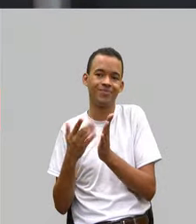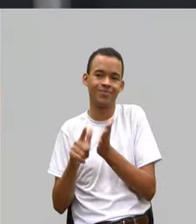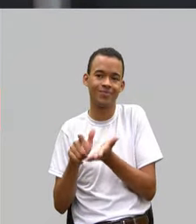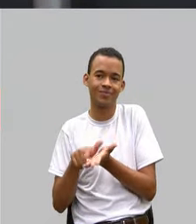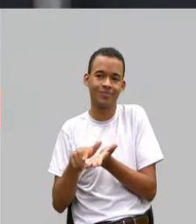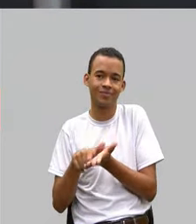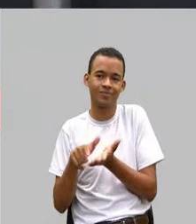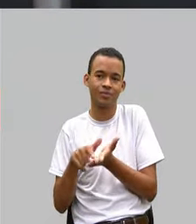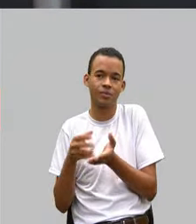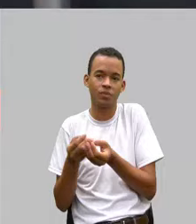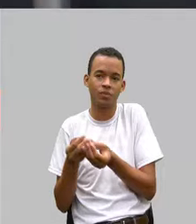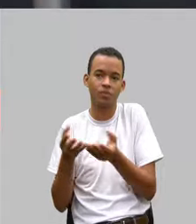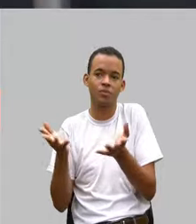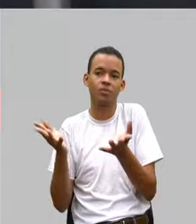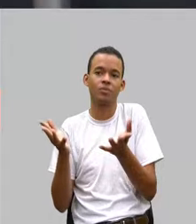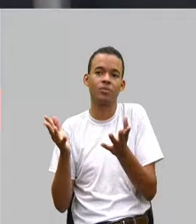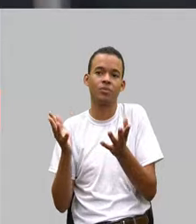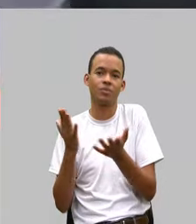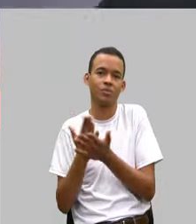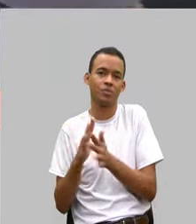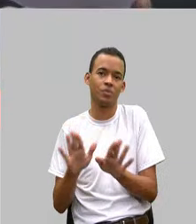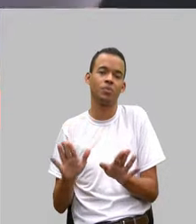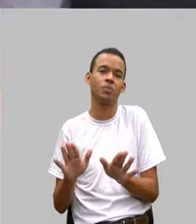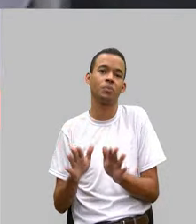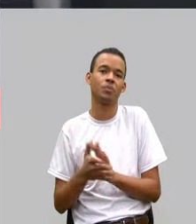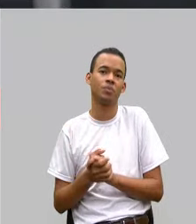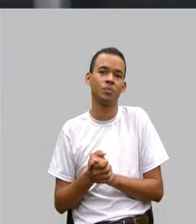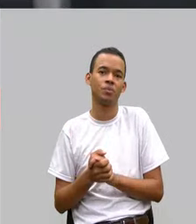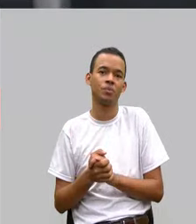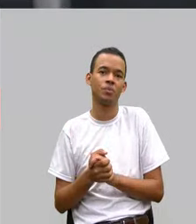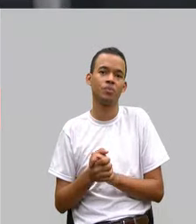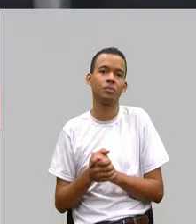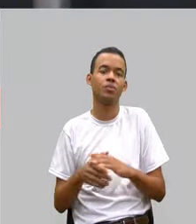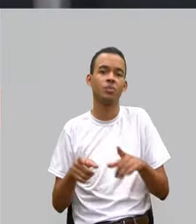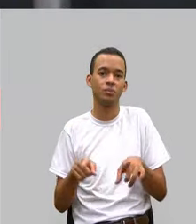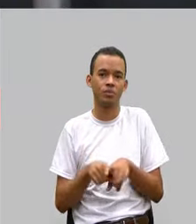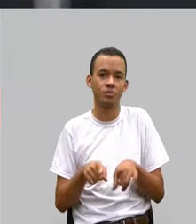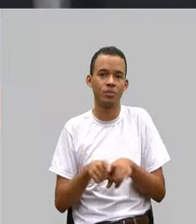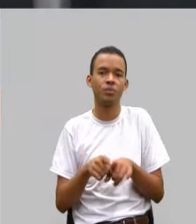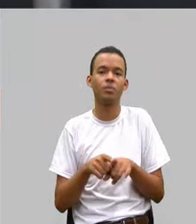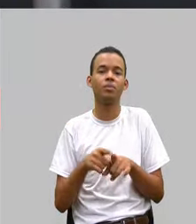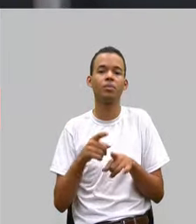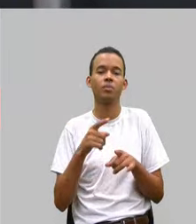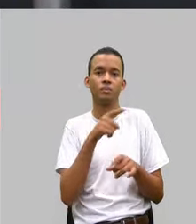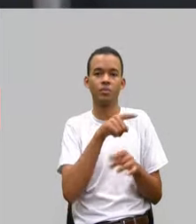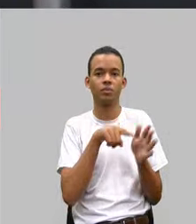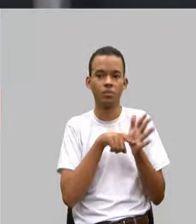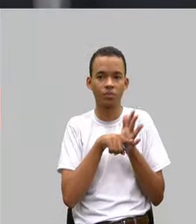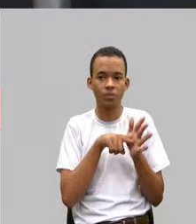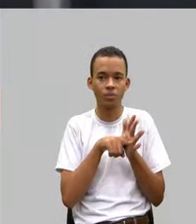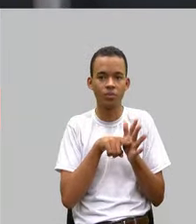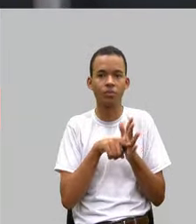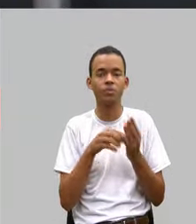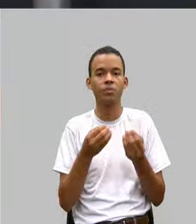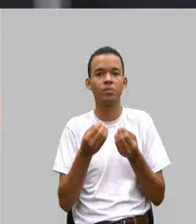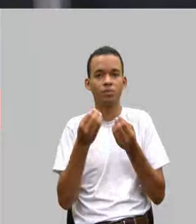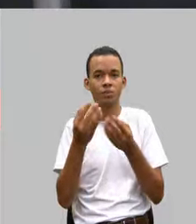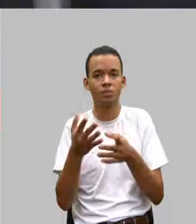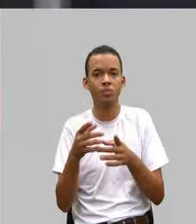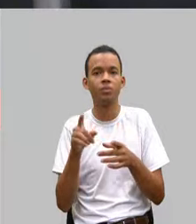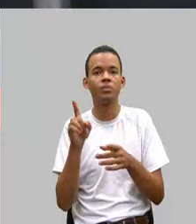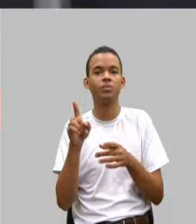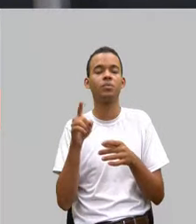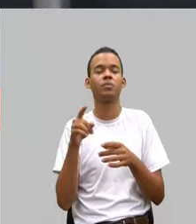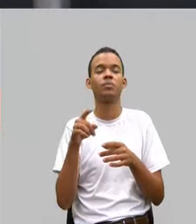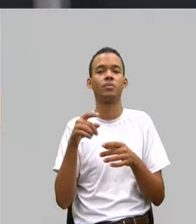eh fos da aqui essa pesquisa tá aqui as contribuições que a ama me pode oferecer tá aqui as contribuições da Universidade Federal de São João de